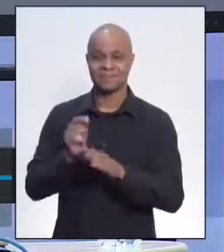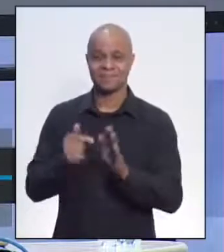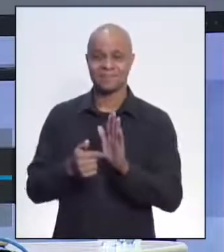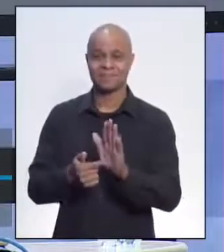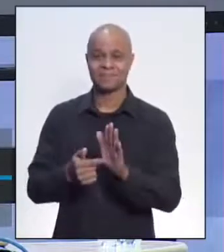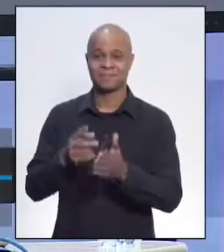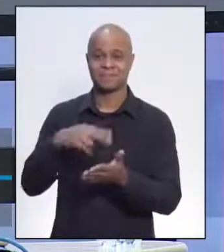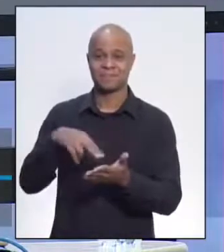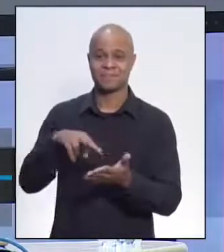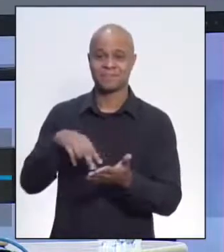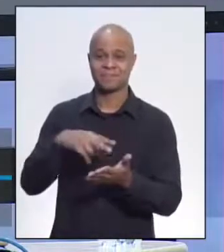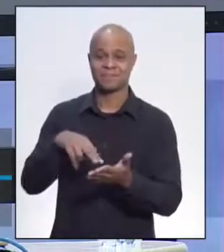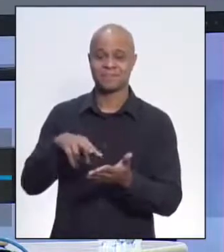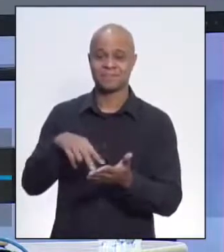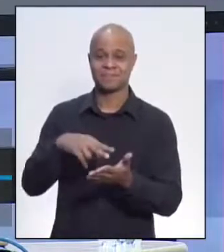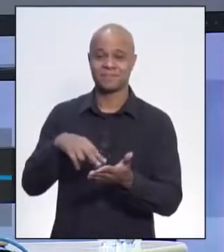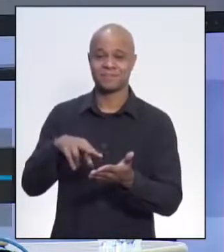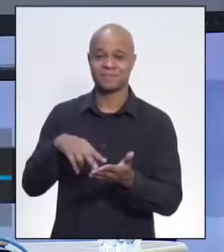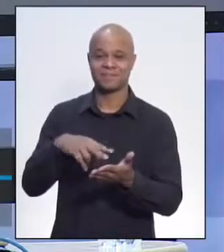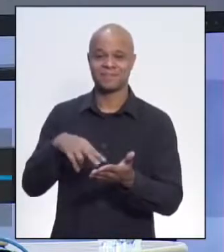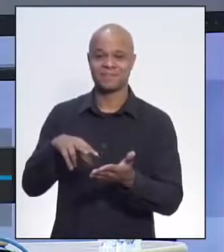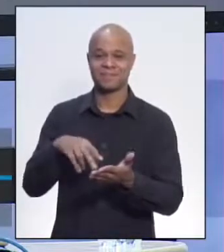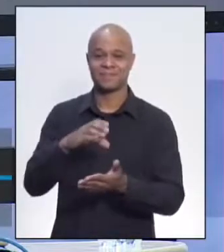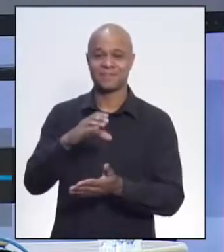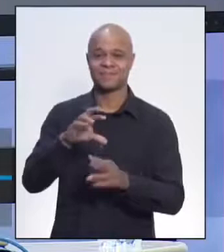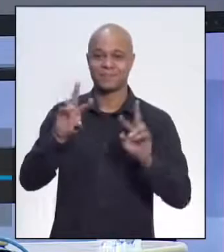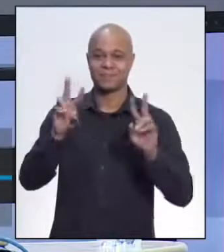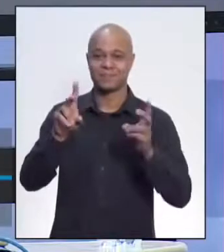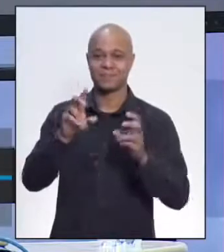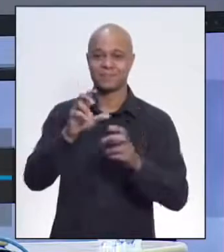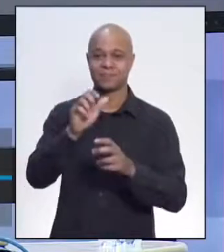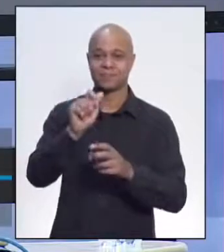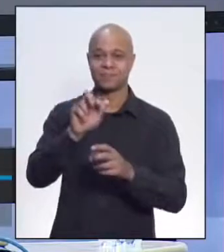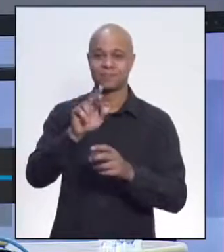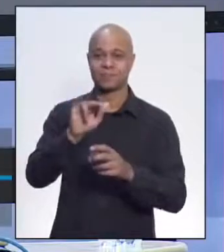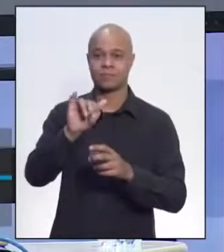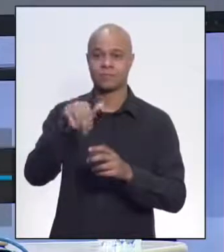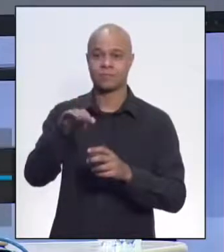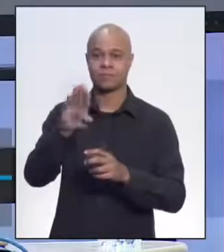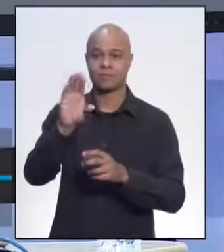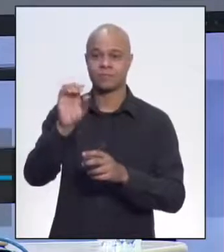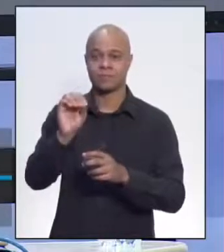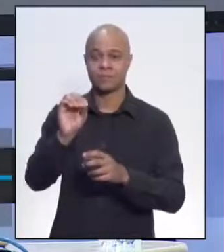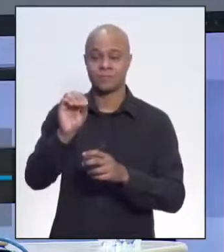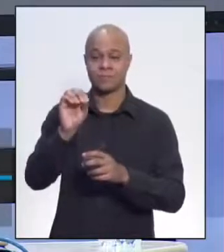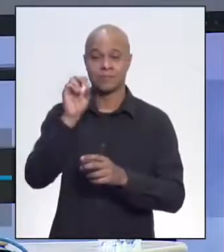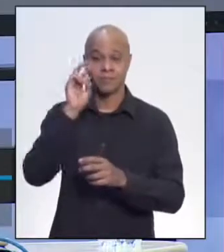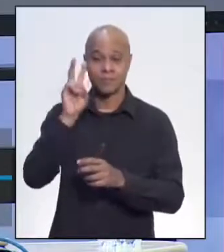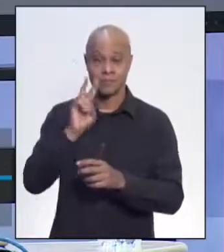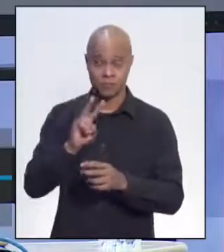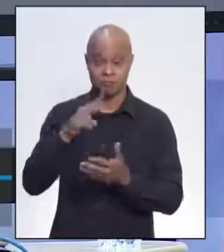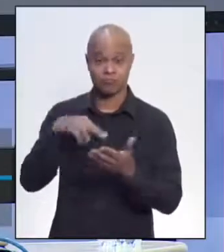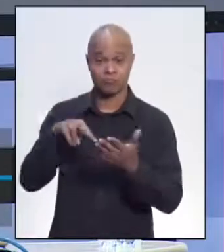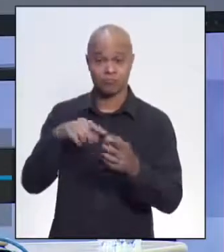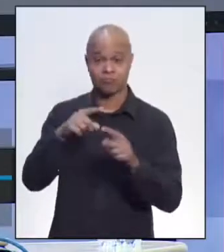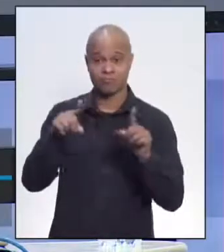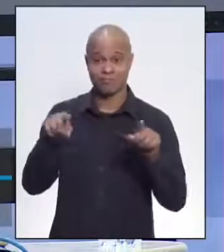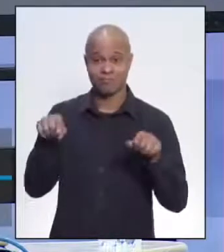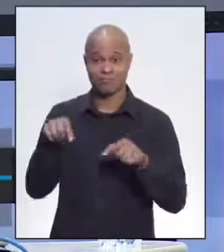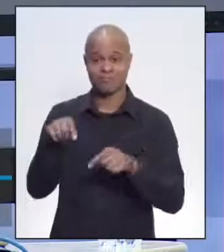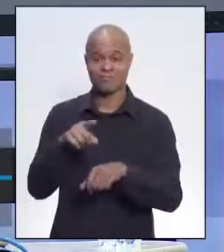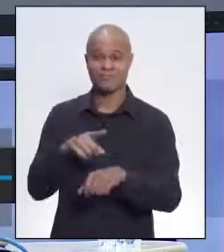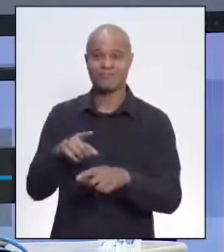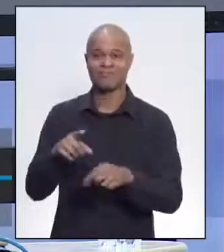uma dança, que é o carimbó, e eu queria que vocês observassem os fatores do movimento que a gente falou agora, tempo e espaço. Espero que